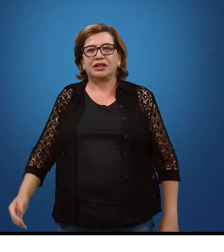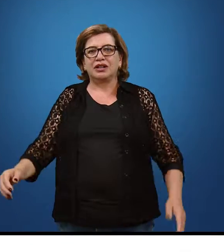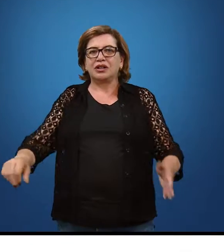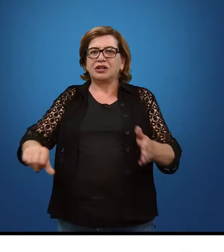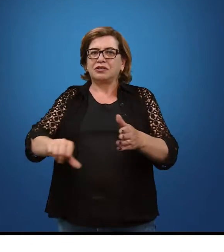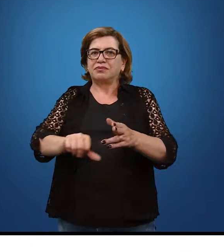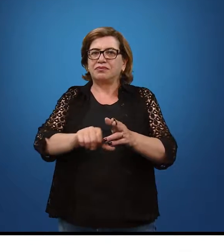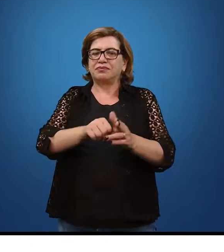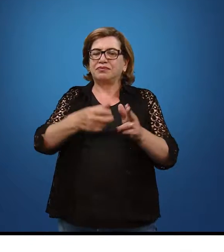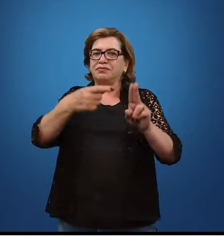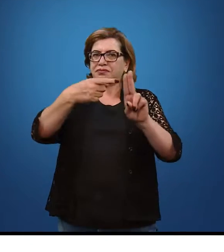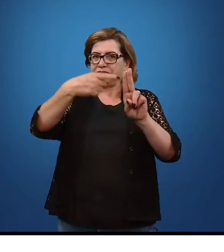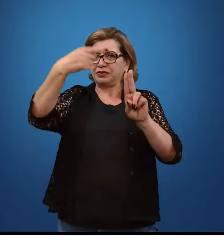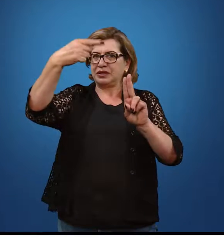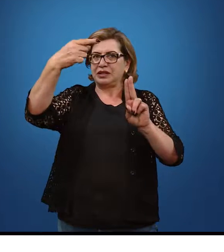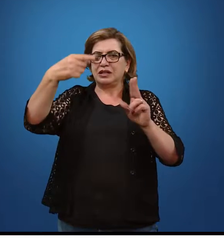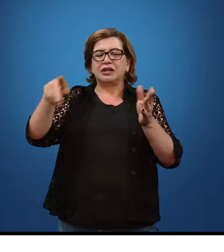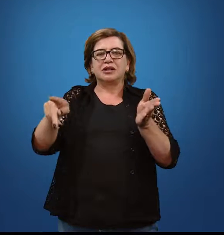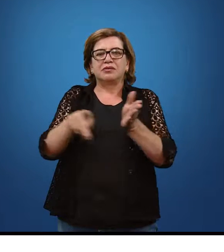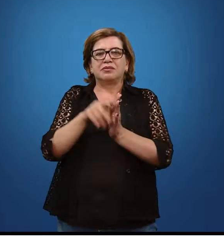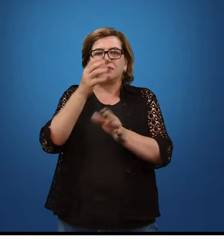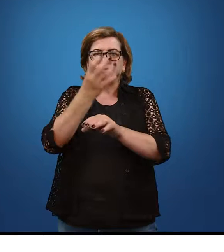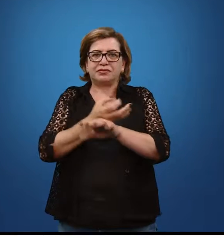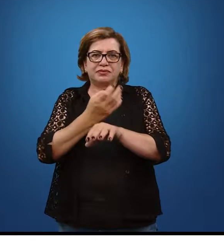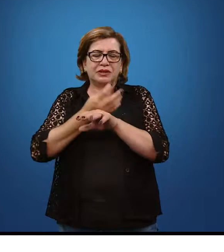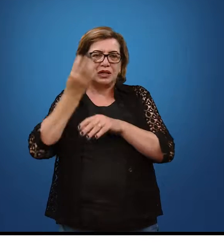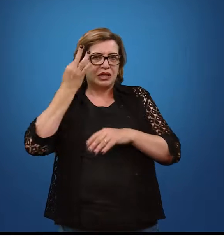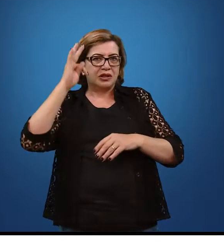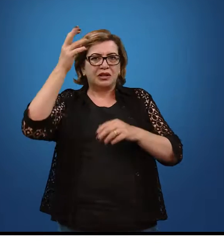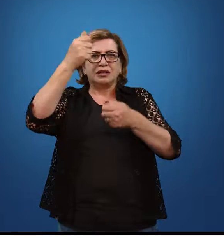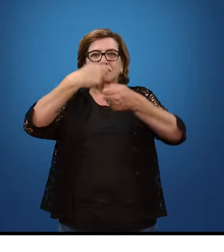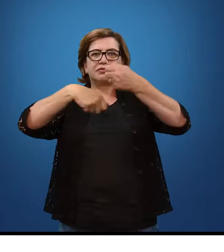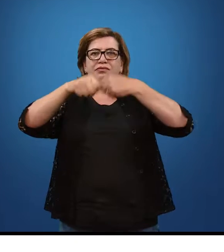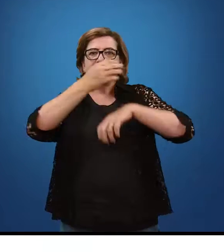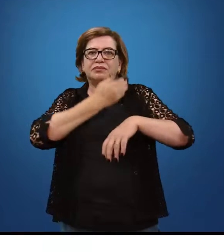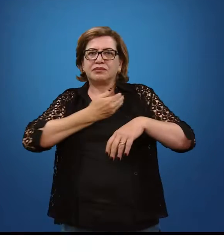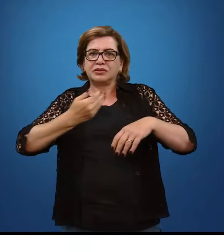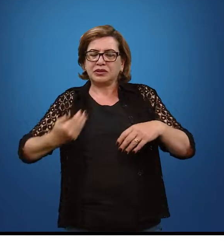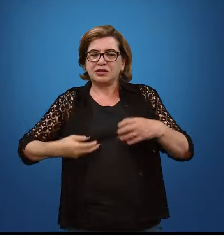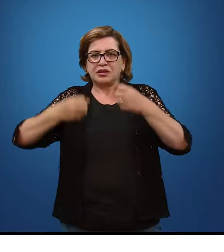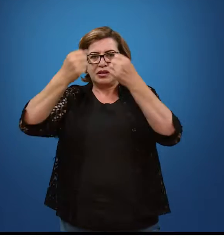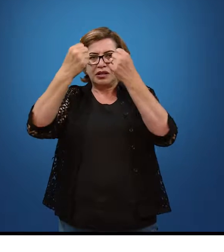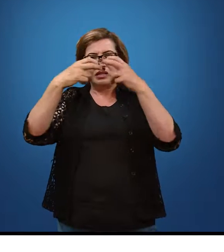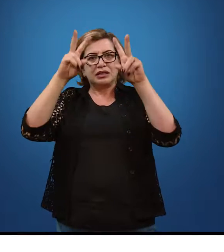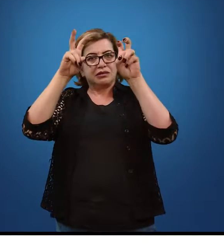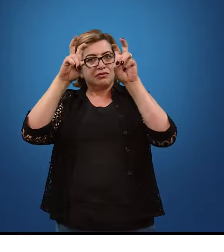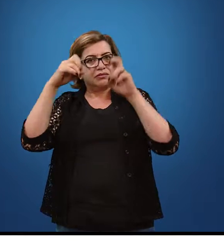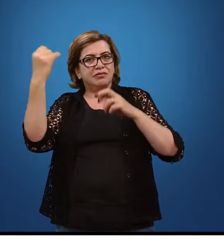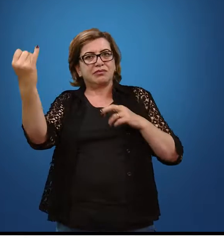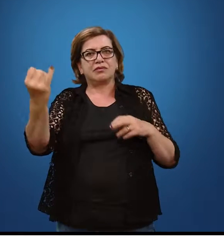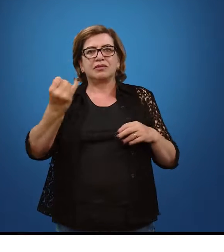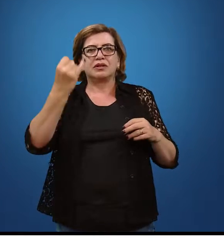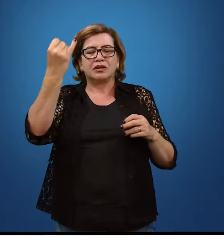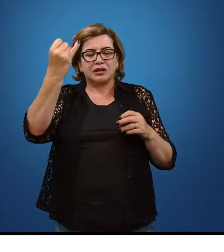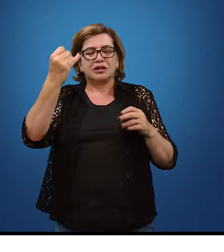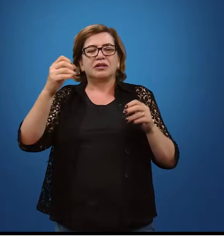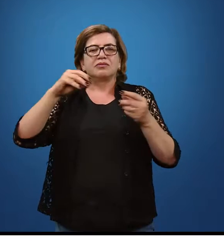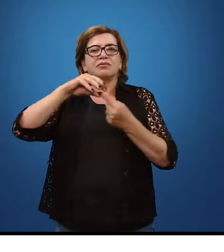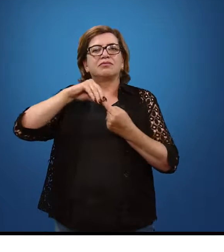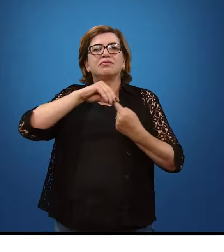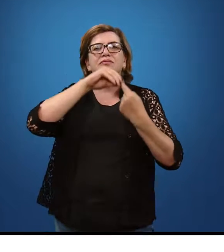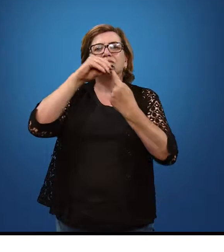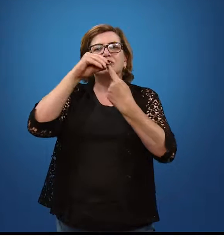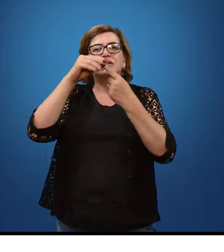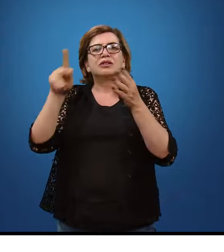Nesse primeiro módulo da disciplina de Teorias da Administração Pública, nós iremos abordar temas extremamente relevantes, principalmente do ponto